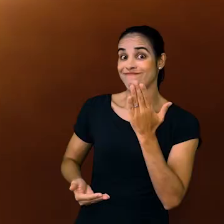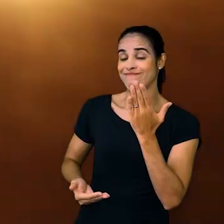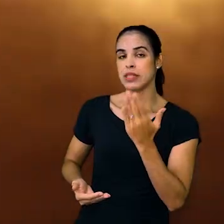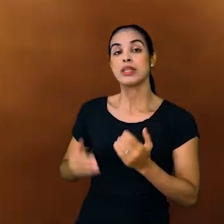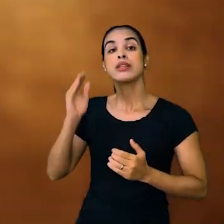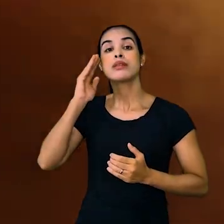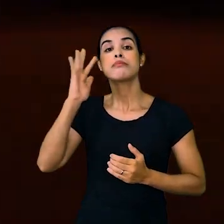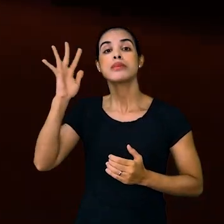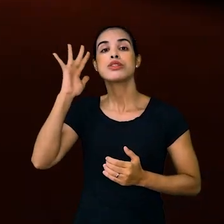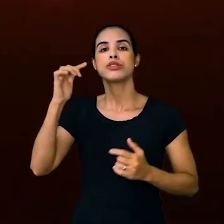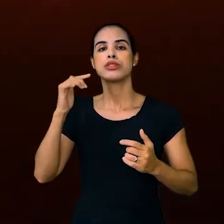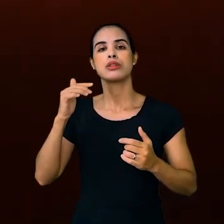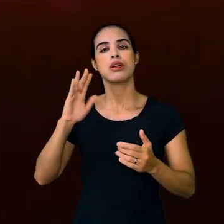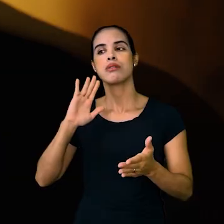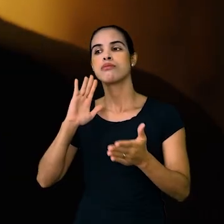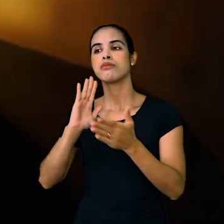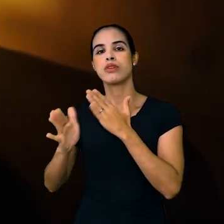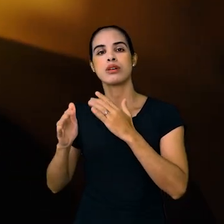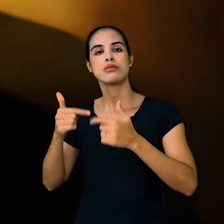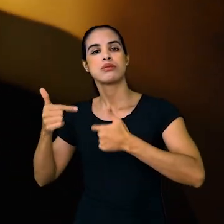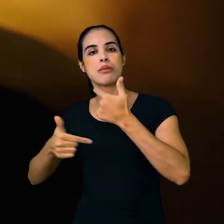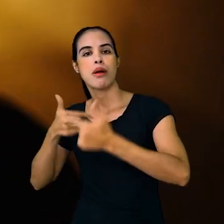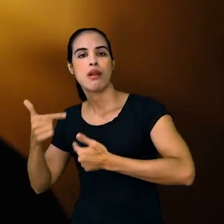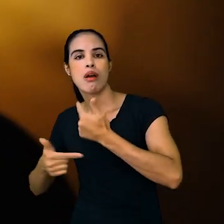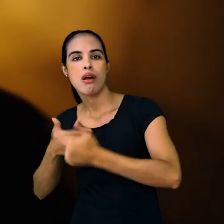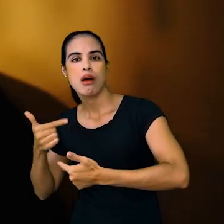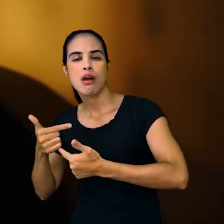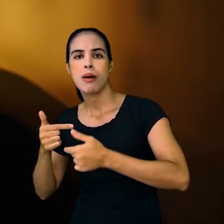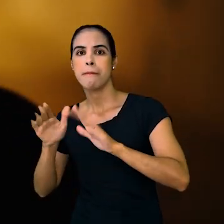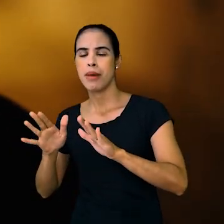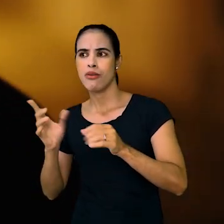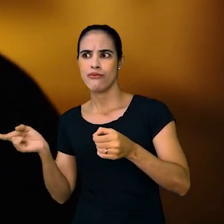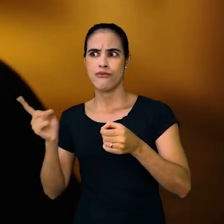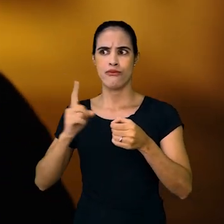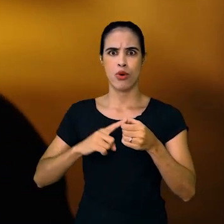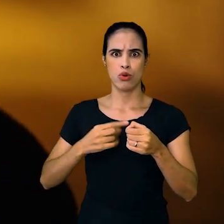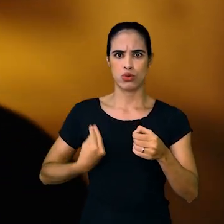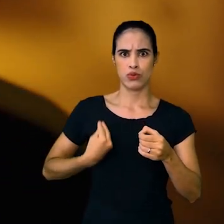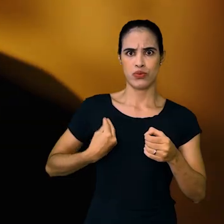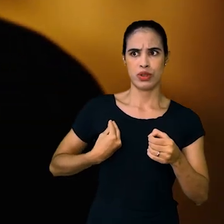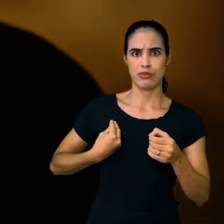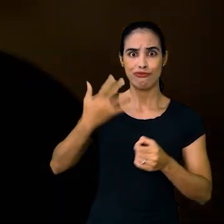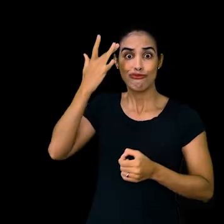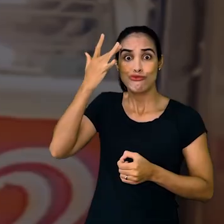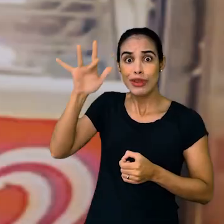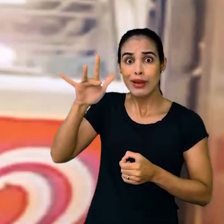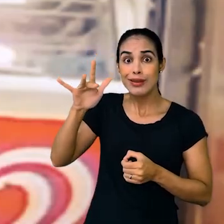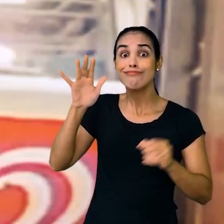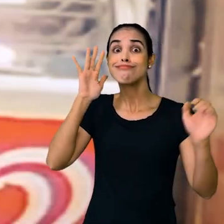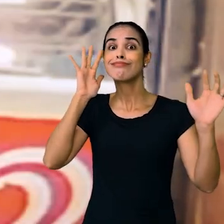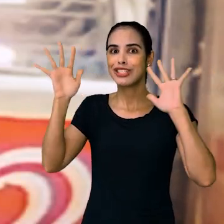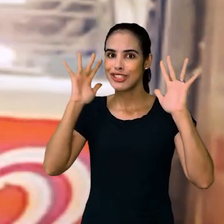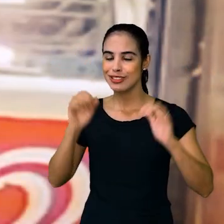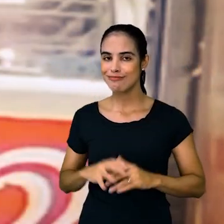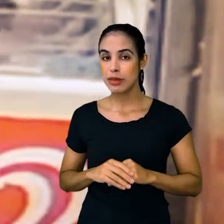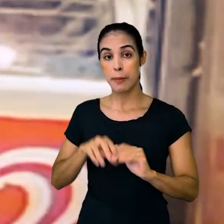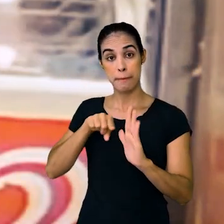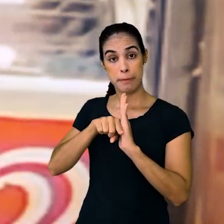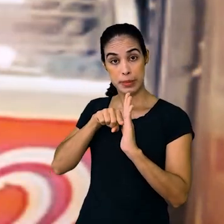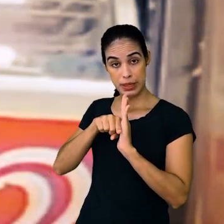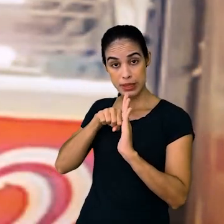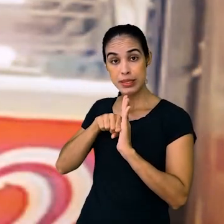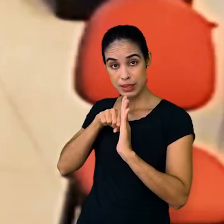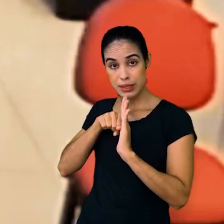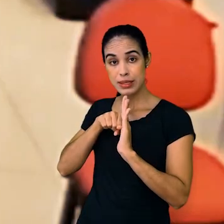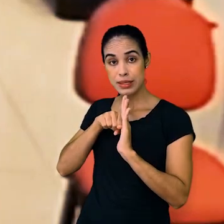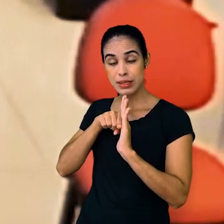Imagine sair de casa para o trabalho sem saber se vai voltar com vida. Uma pesquisa feita